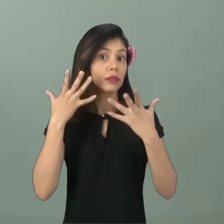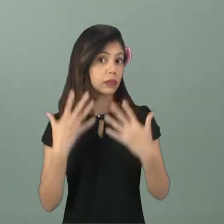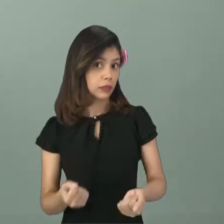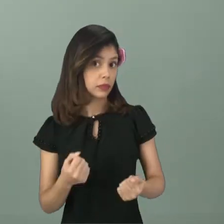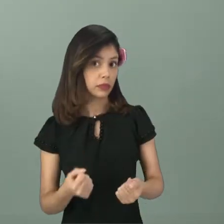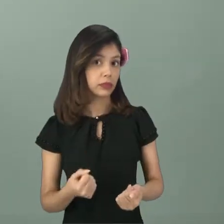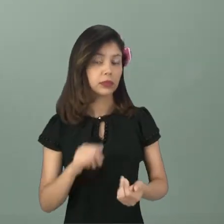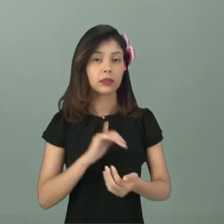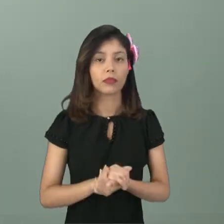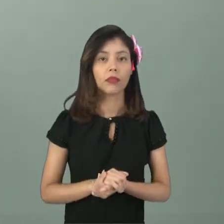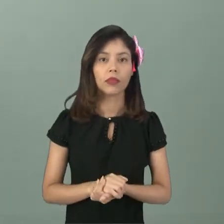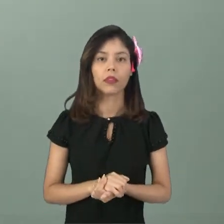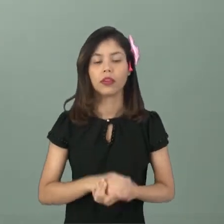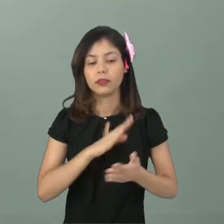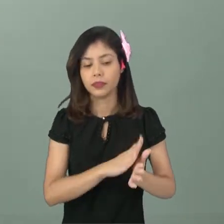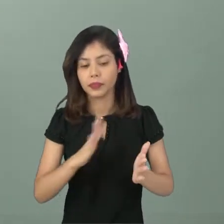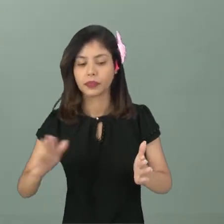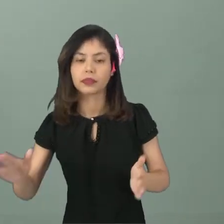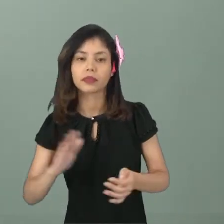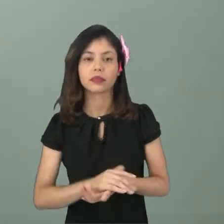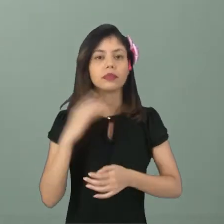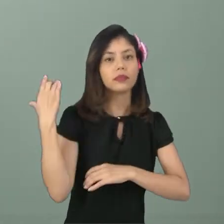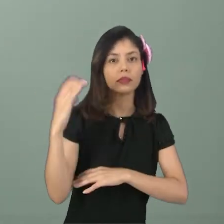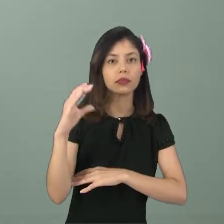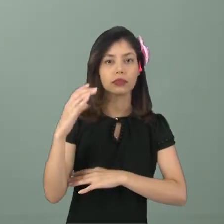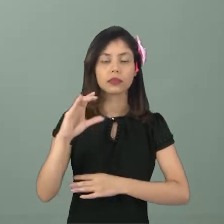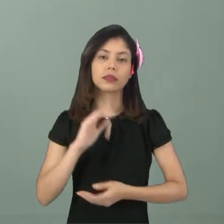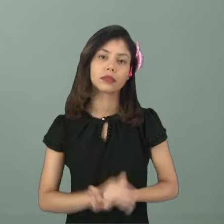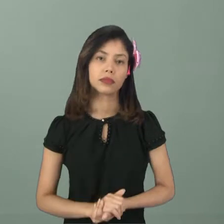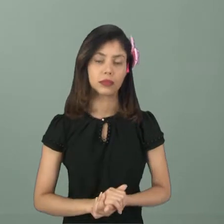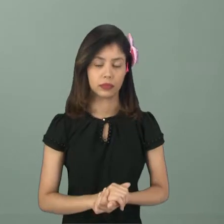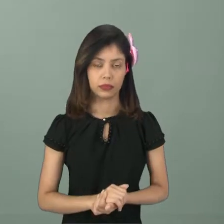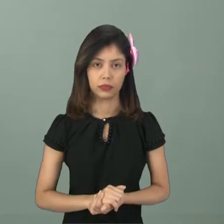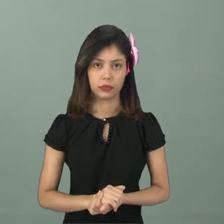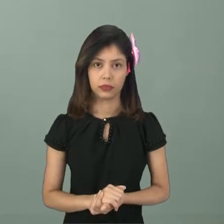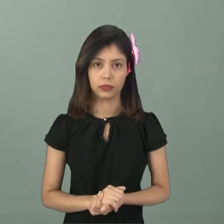confirmados, né, através dos cientistas, que através